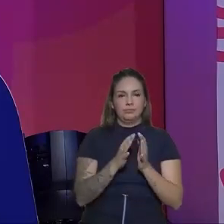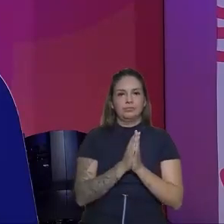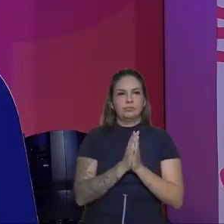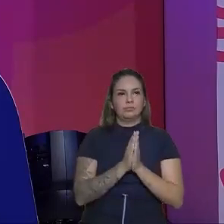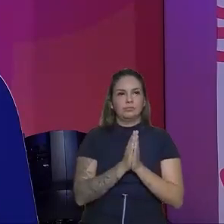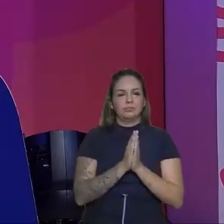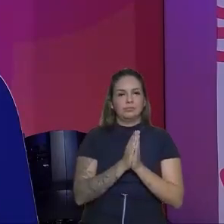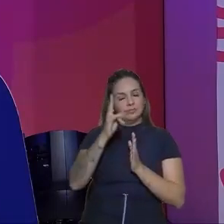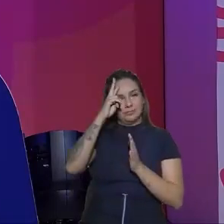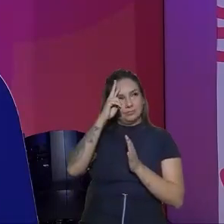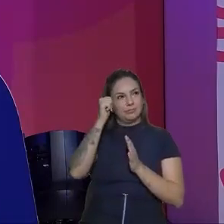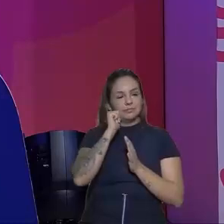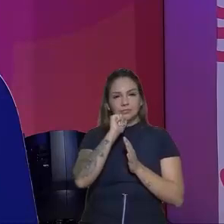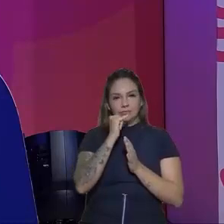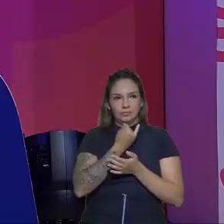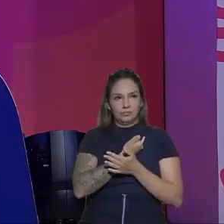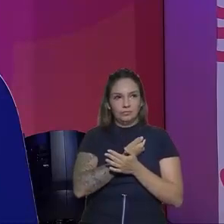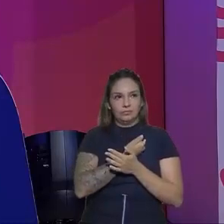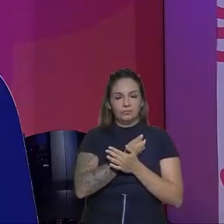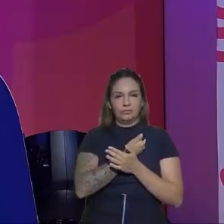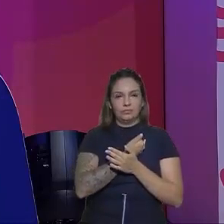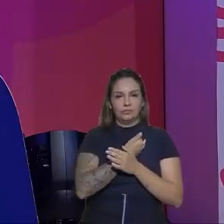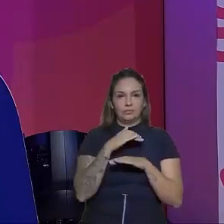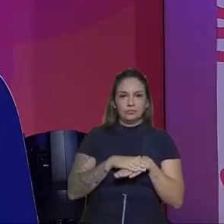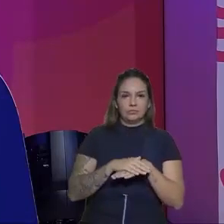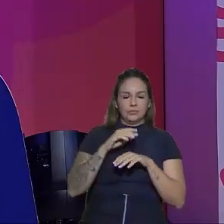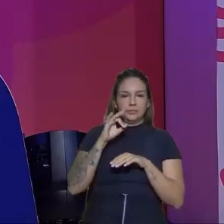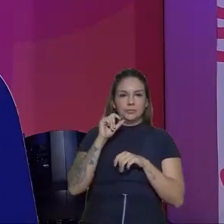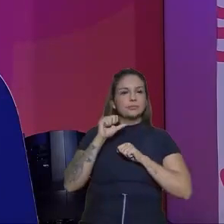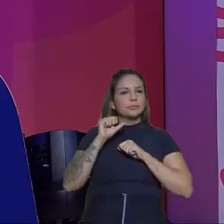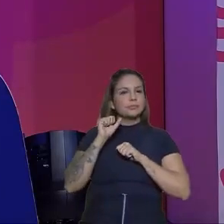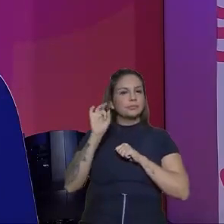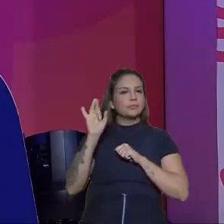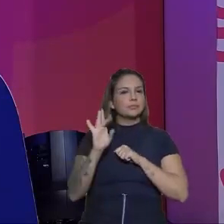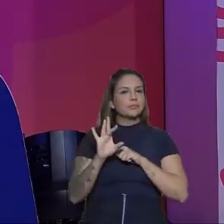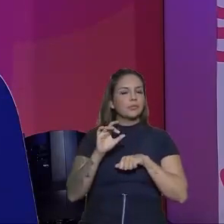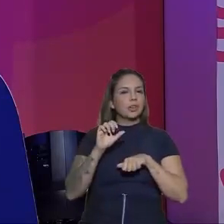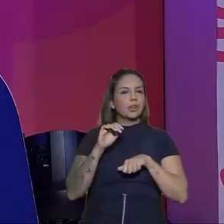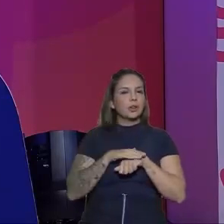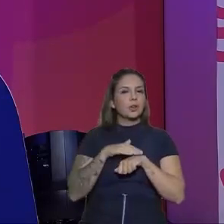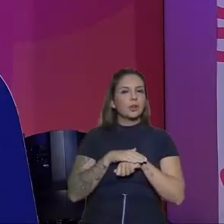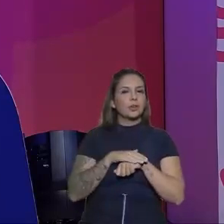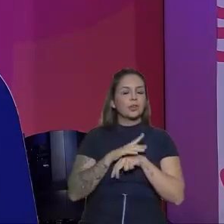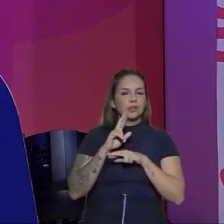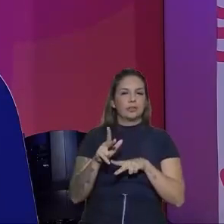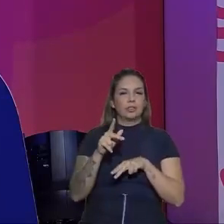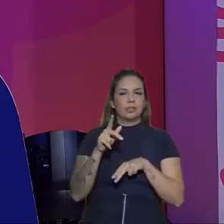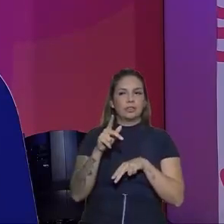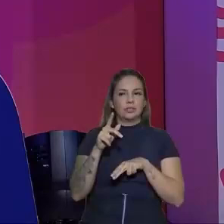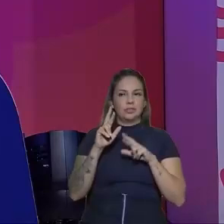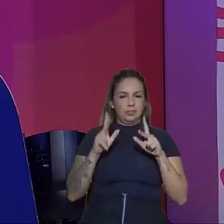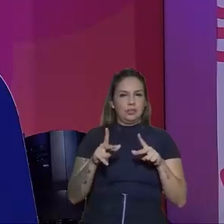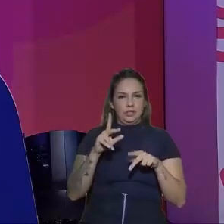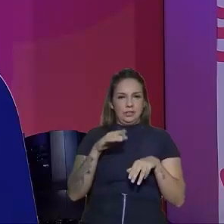aquilo. E as histórias que a mãe me contava, cada noite diferente para mim e para o meu irmão, né? E o Dé mais desligado, assim,